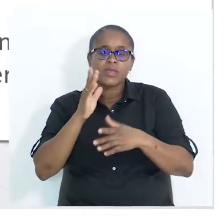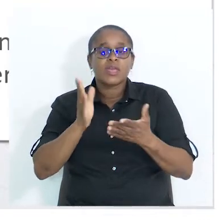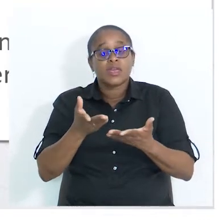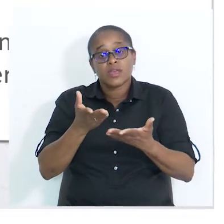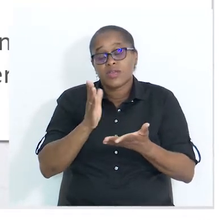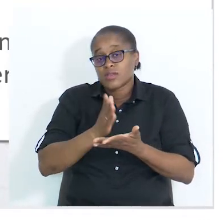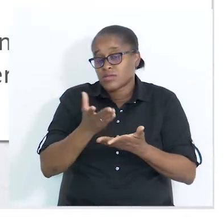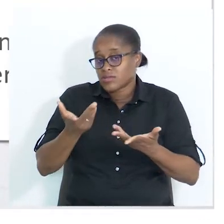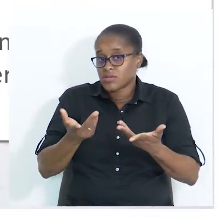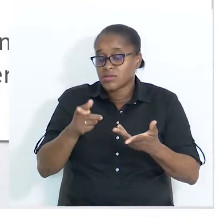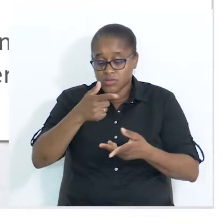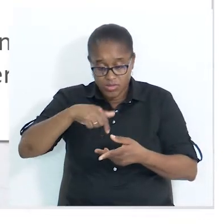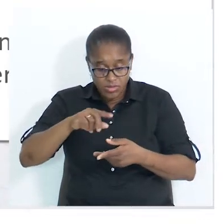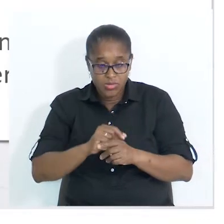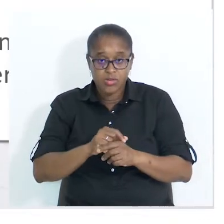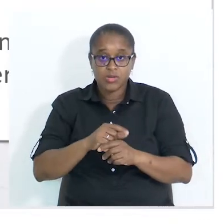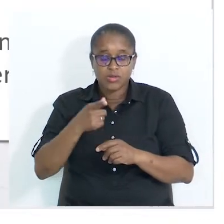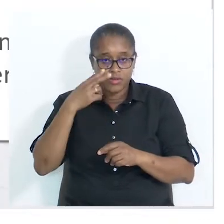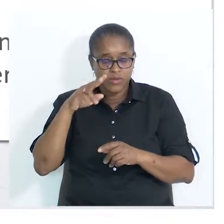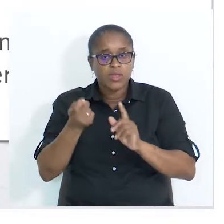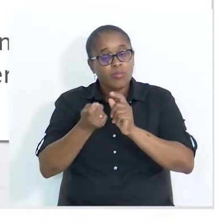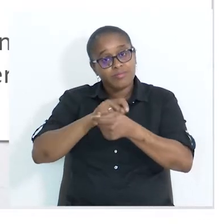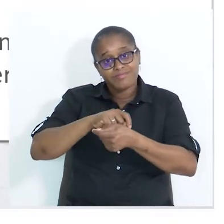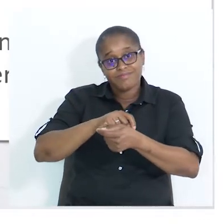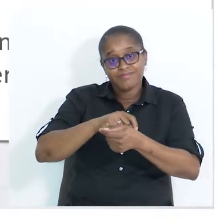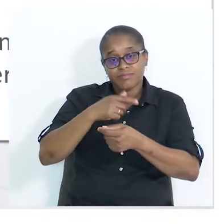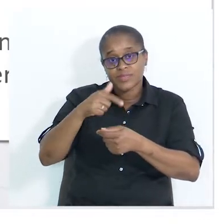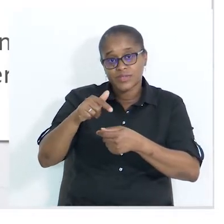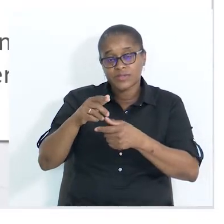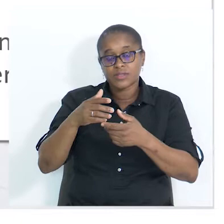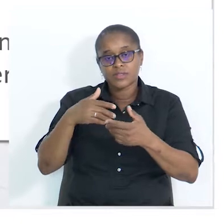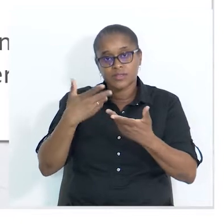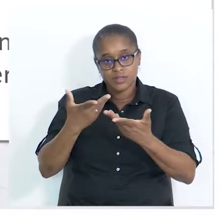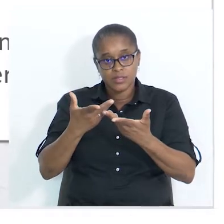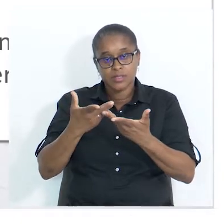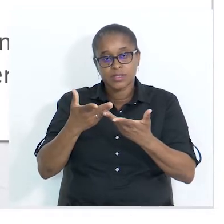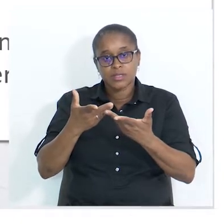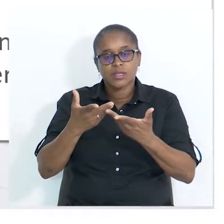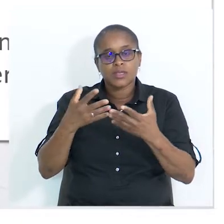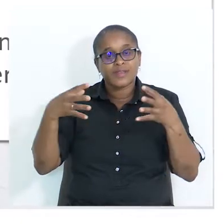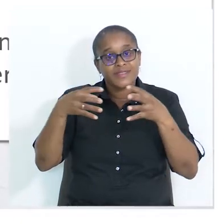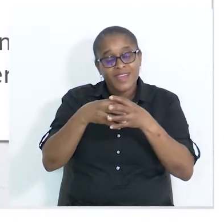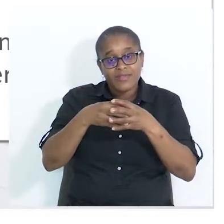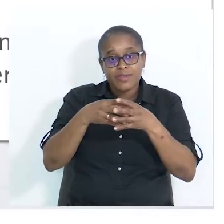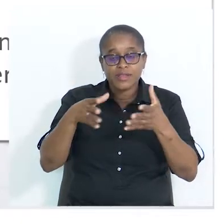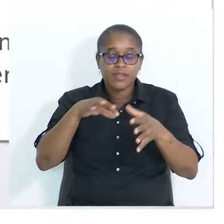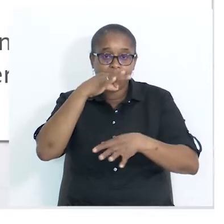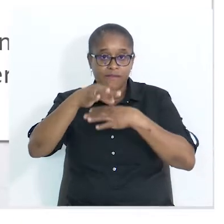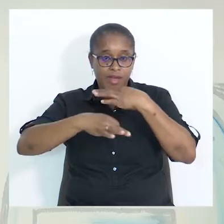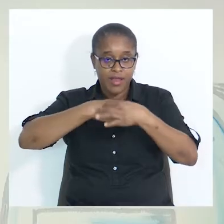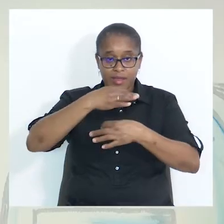só questão de a gente ir adaptando, a gente ir adequando à linha de